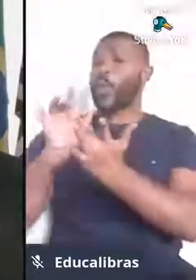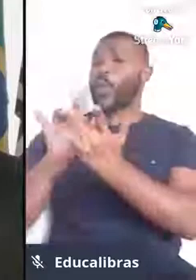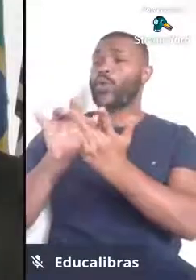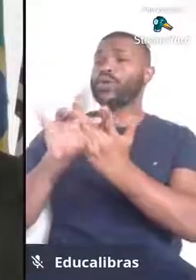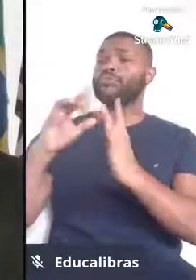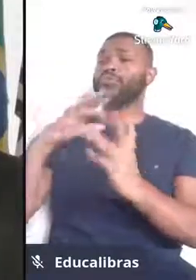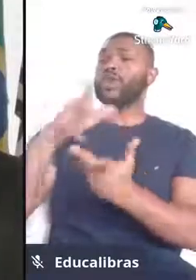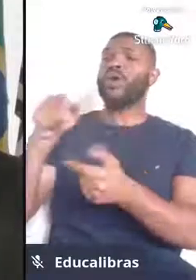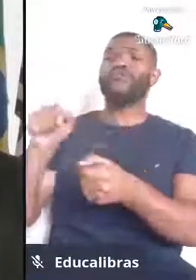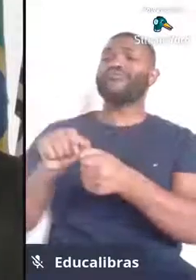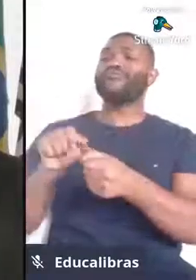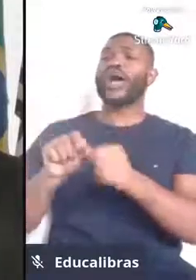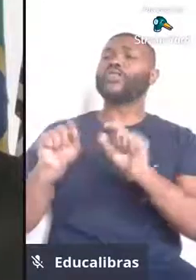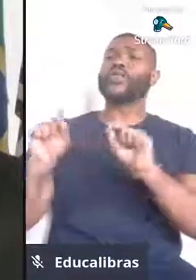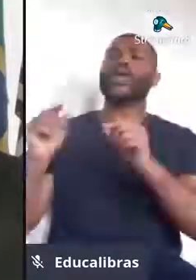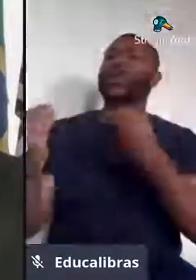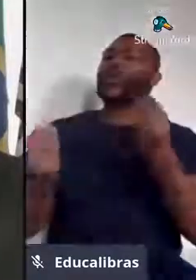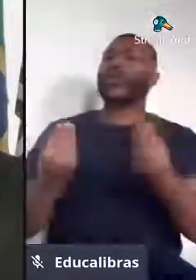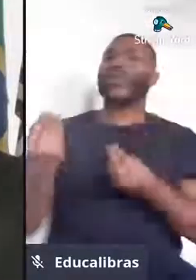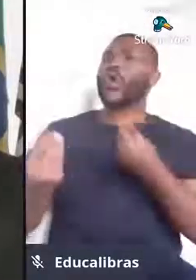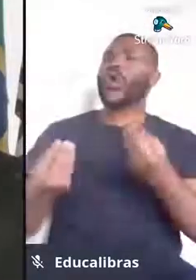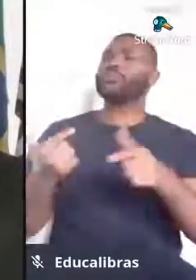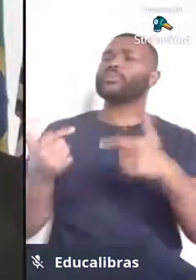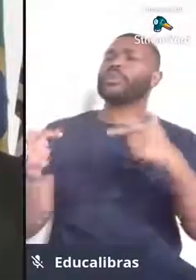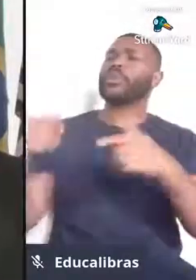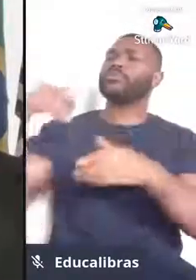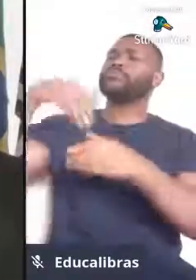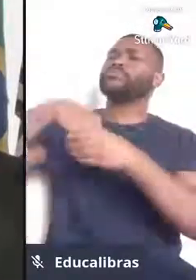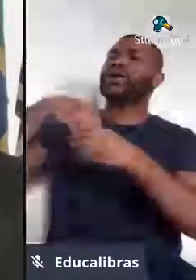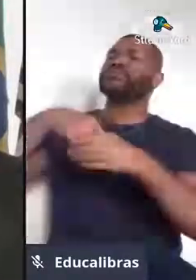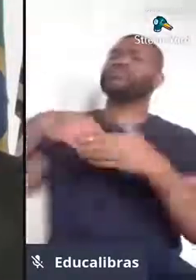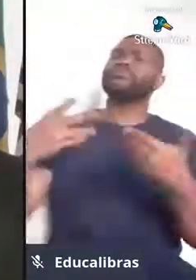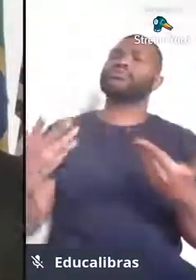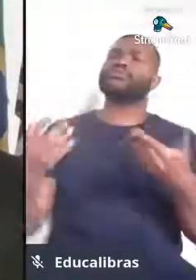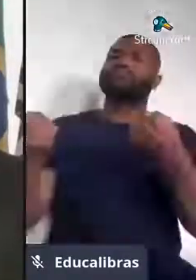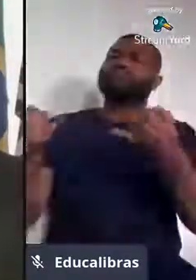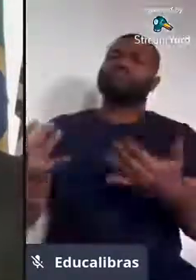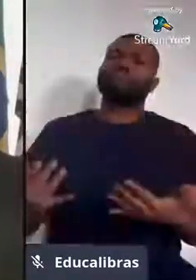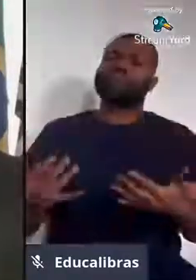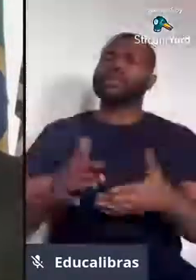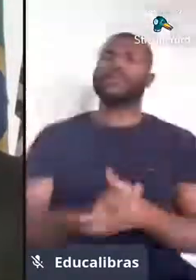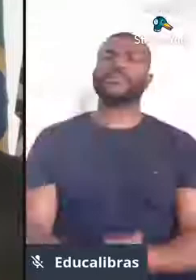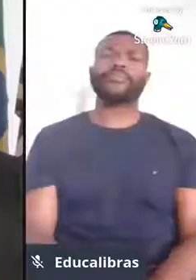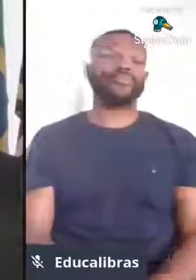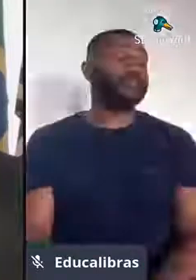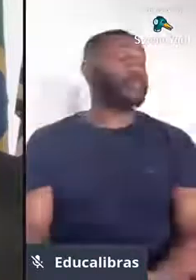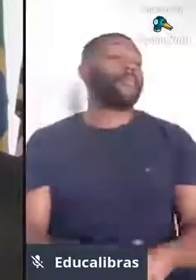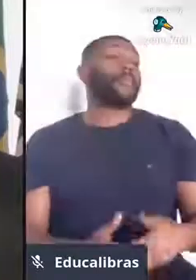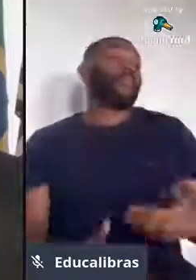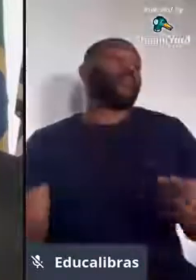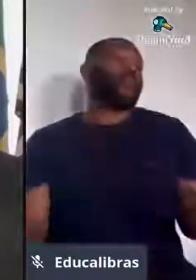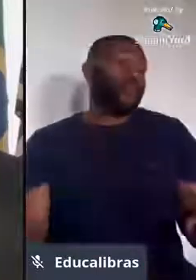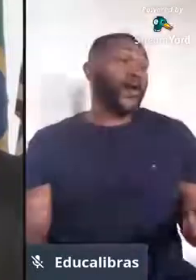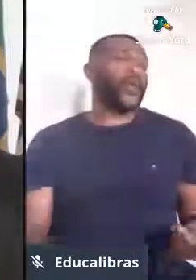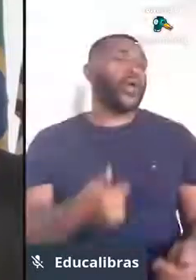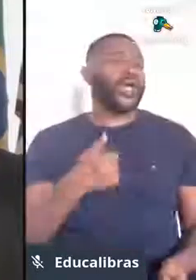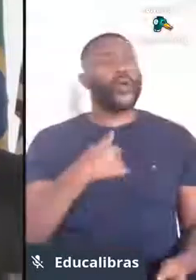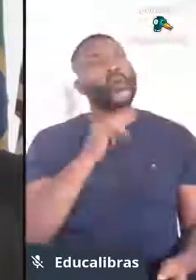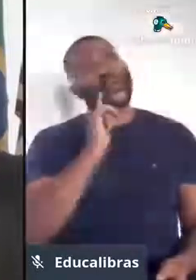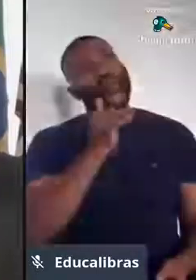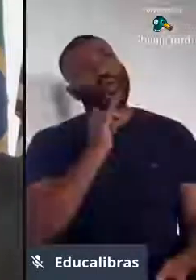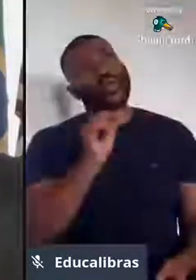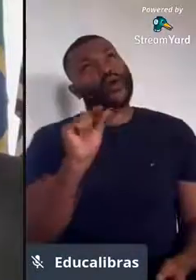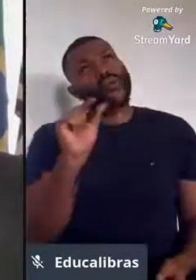Qual é o dia a dia da Secretaria de Relações Internacionais? Bom, então eu vou contar um pouco como a